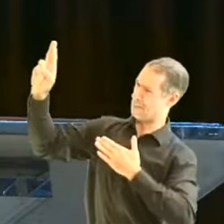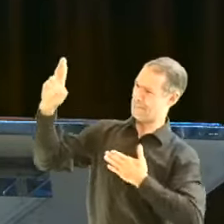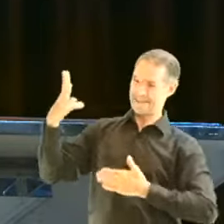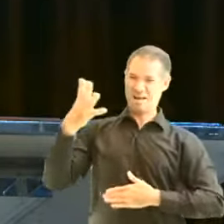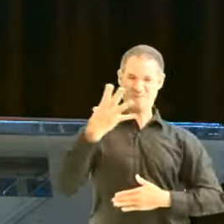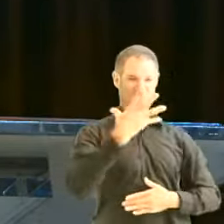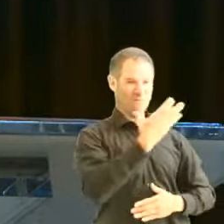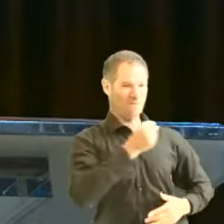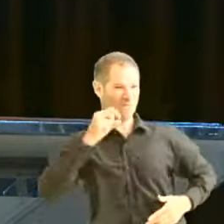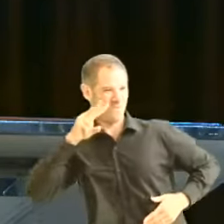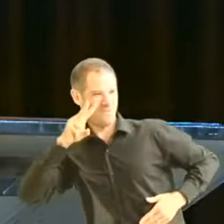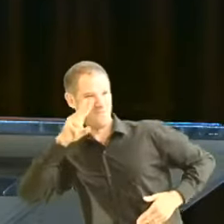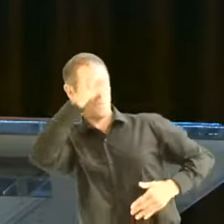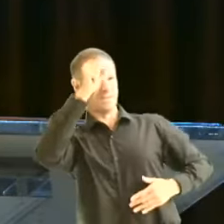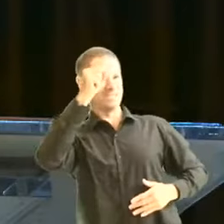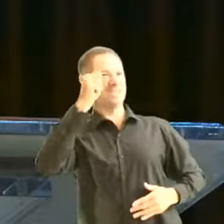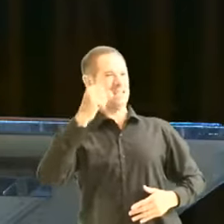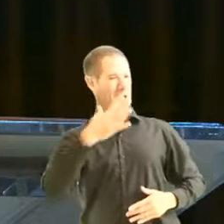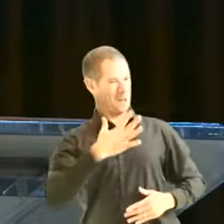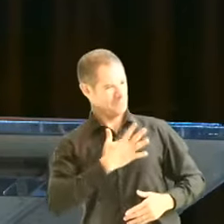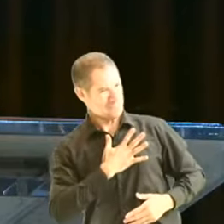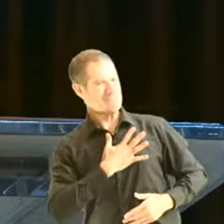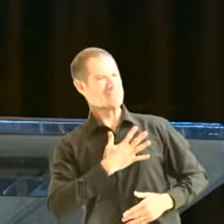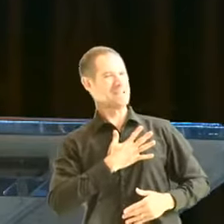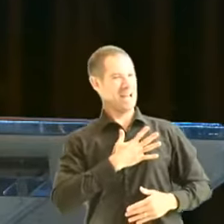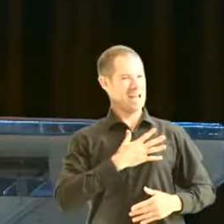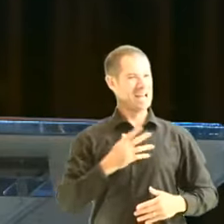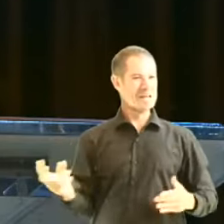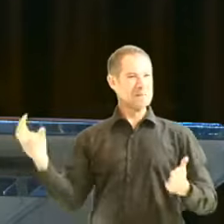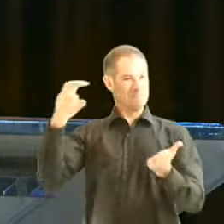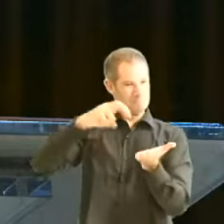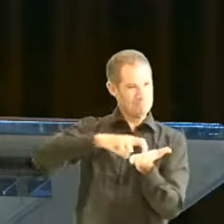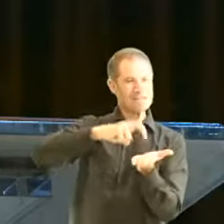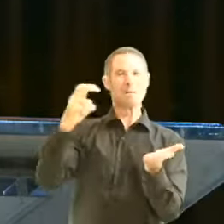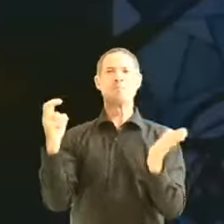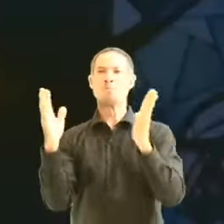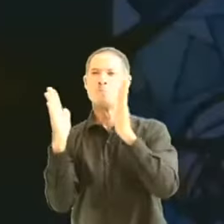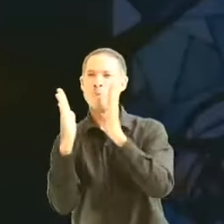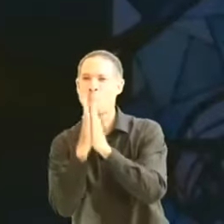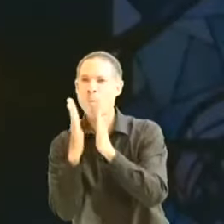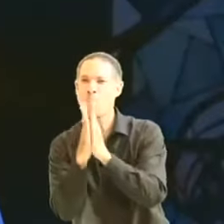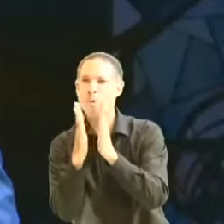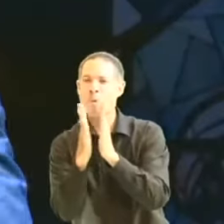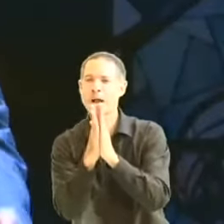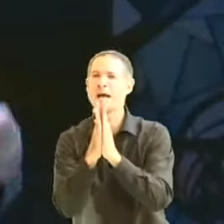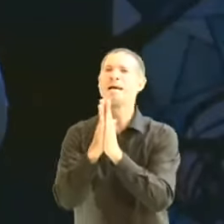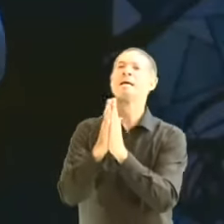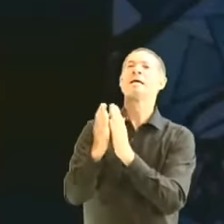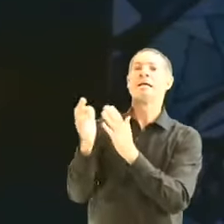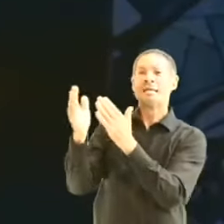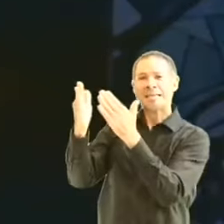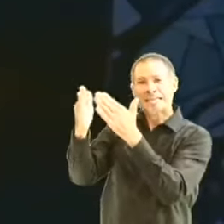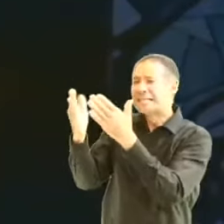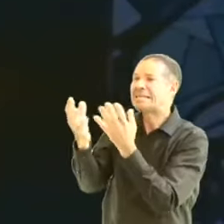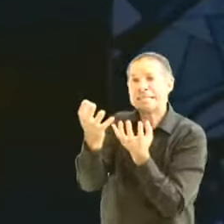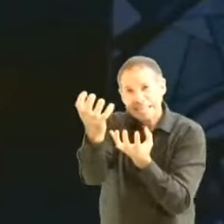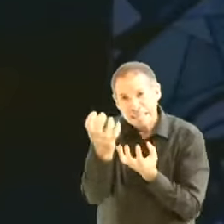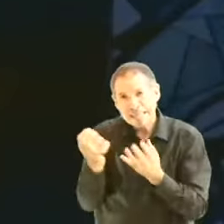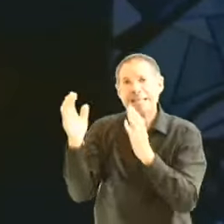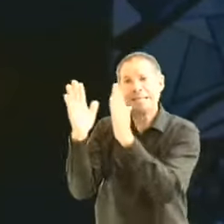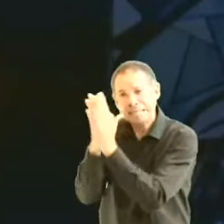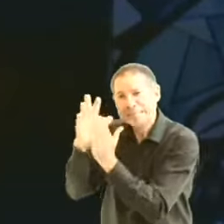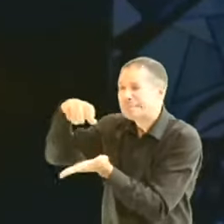força e a minha salvação. Nessa manhã eu queria orar com você, queria clamar a Deus pela tua